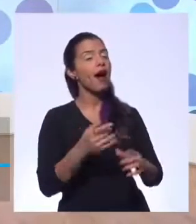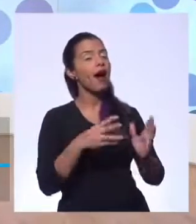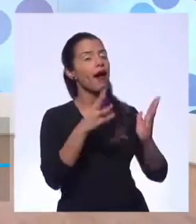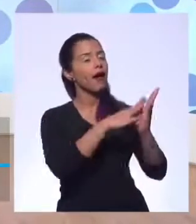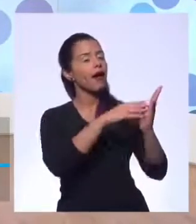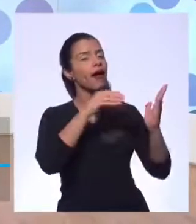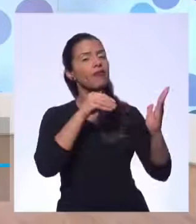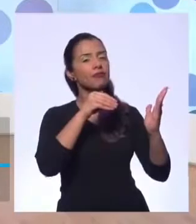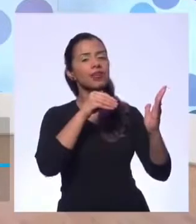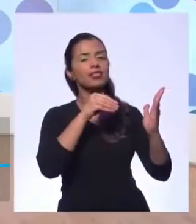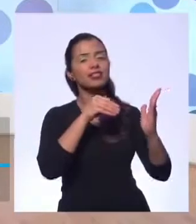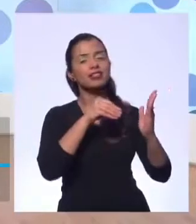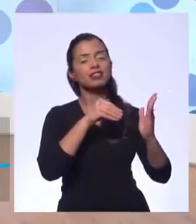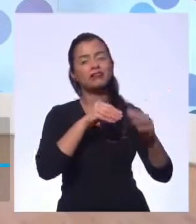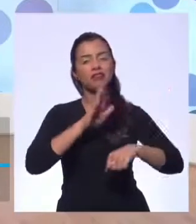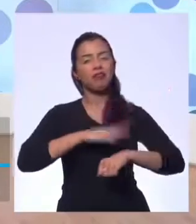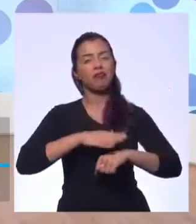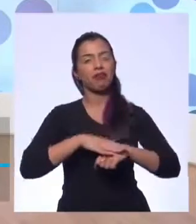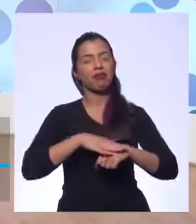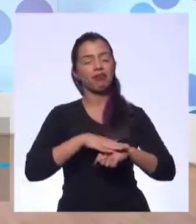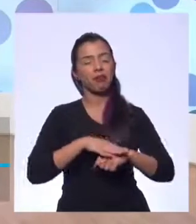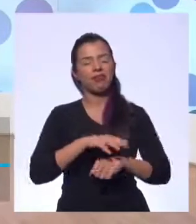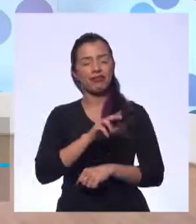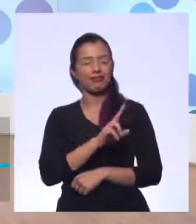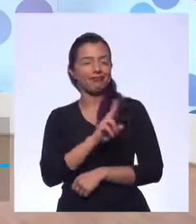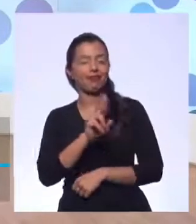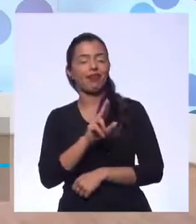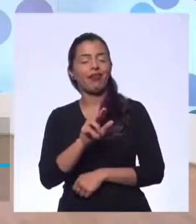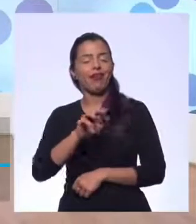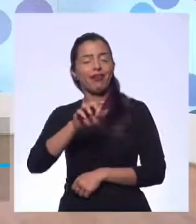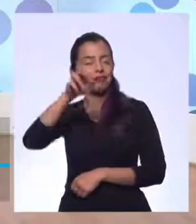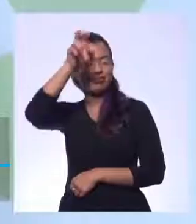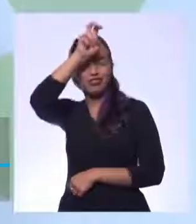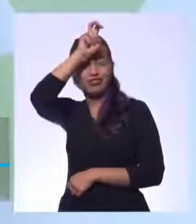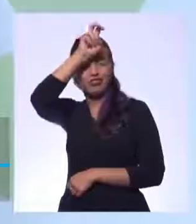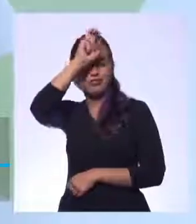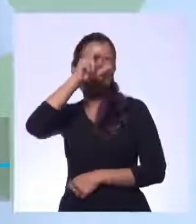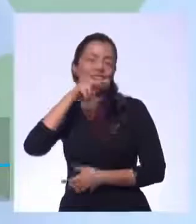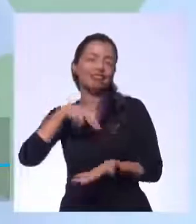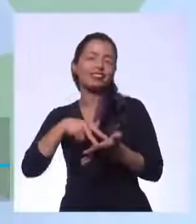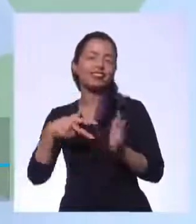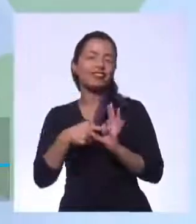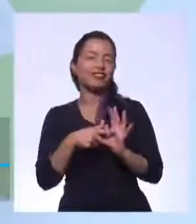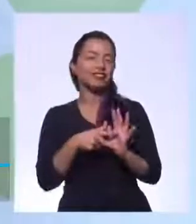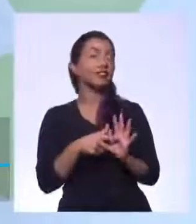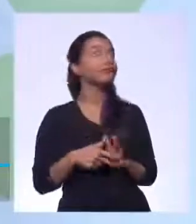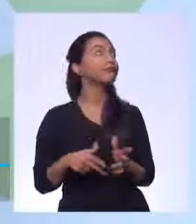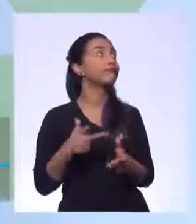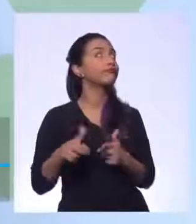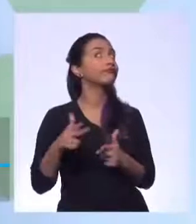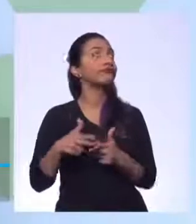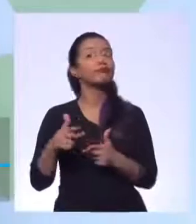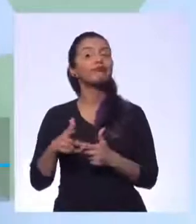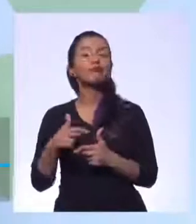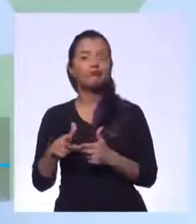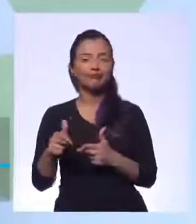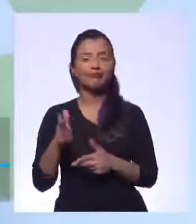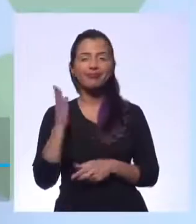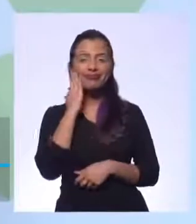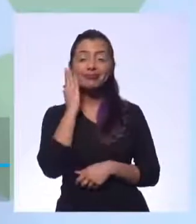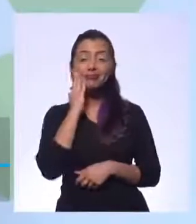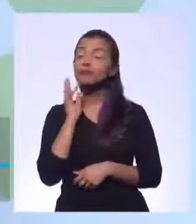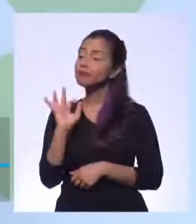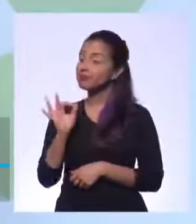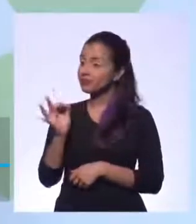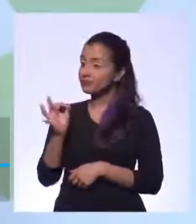faz a egípcia? A Yara faz a egípcia. E teve também, o final do texto culminou que a